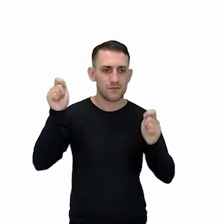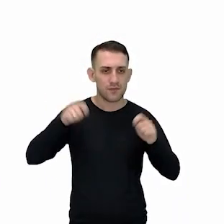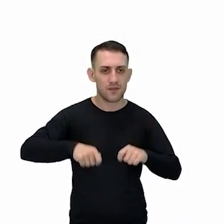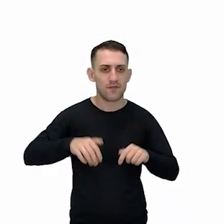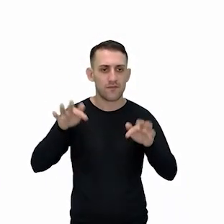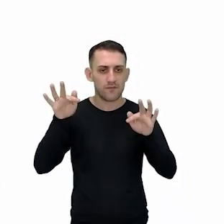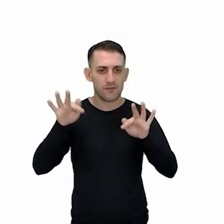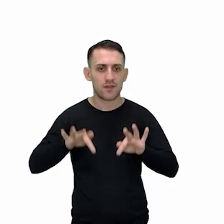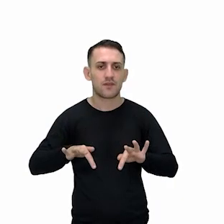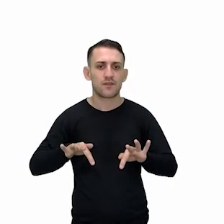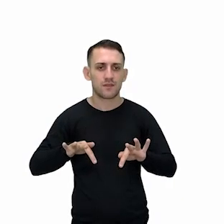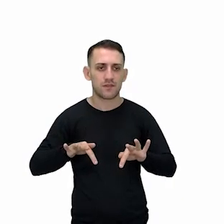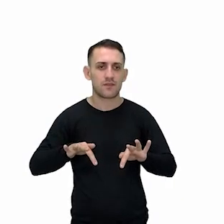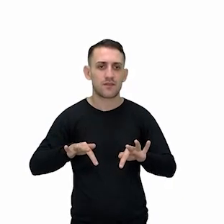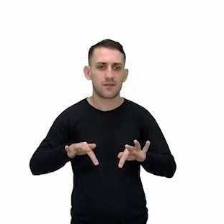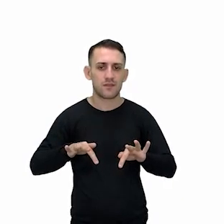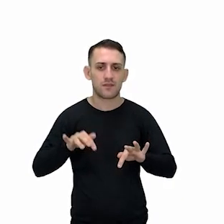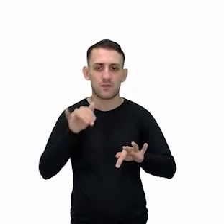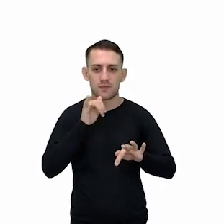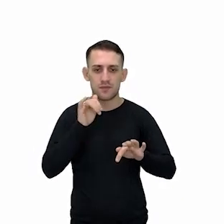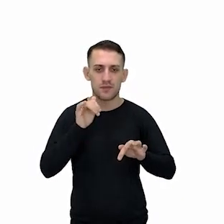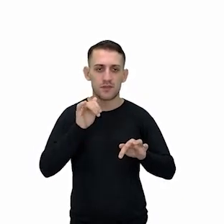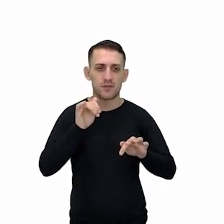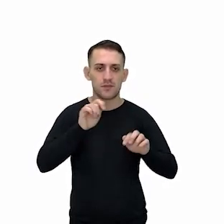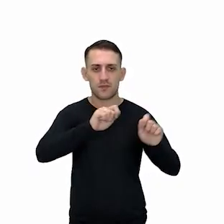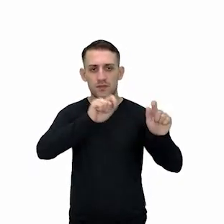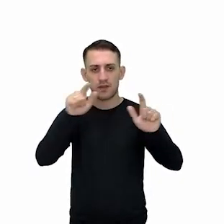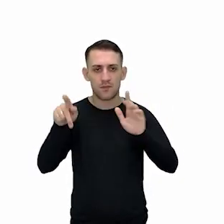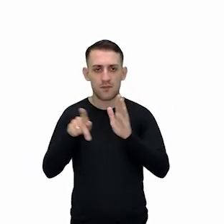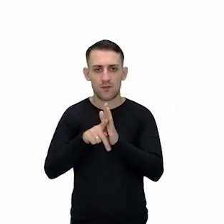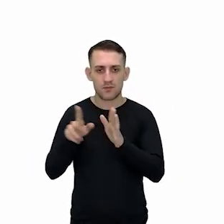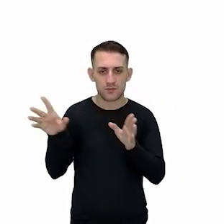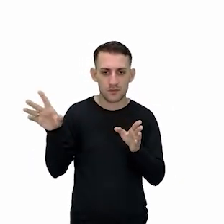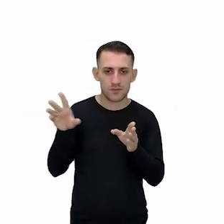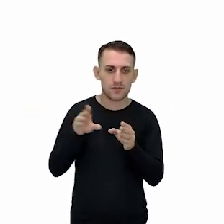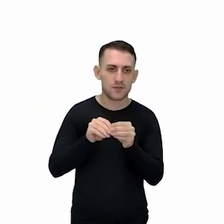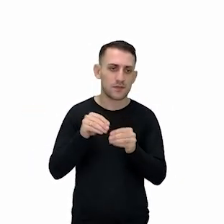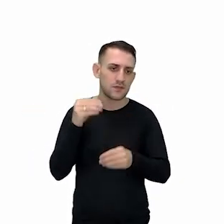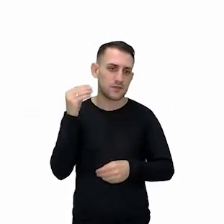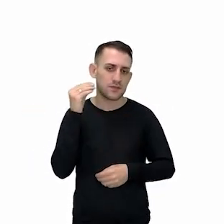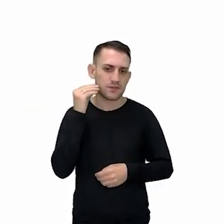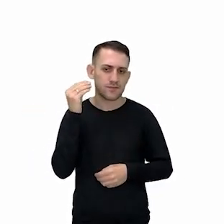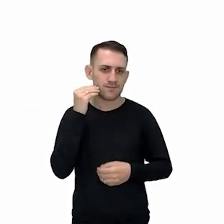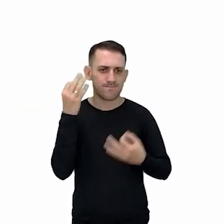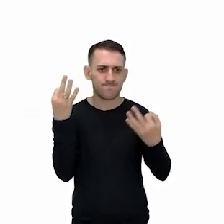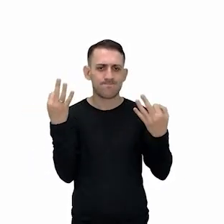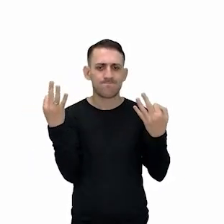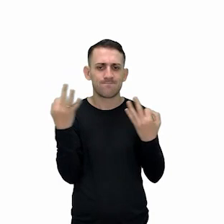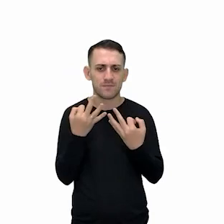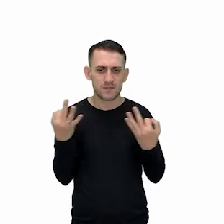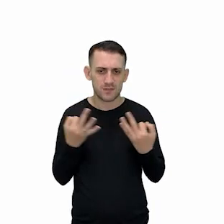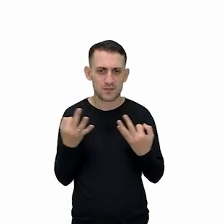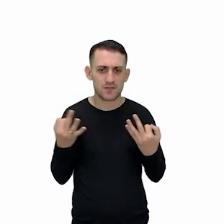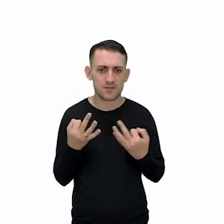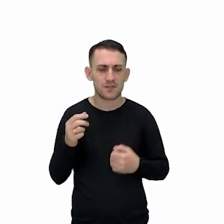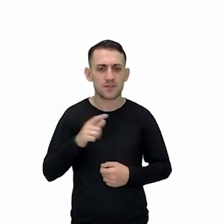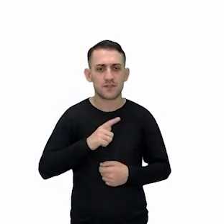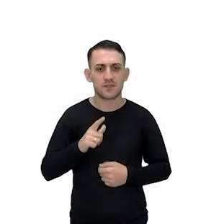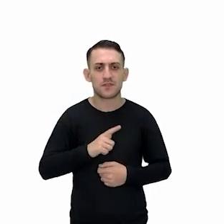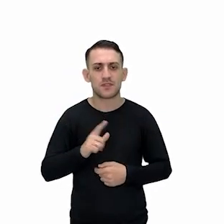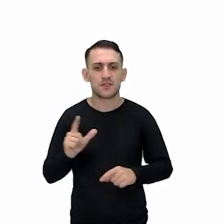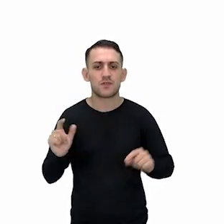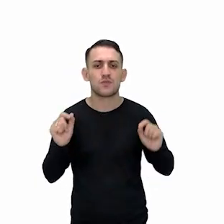favor, no slide de sistematização do experimento, perfeito. Então, você tem